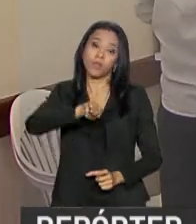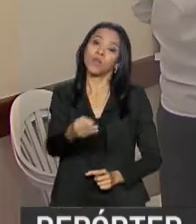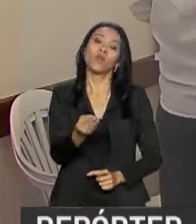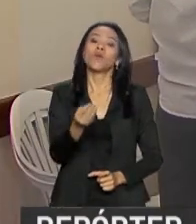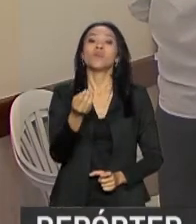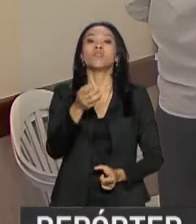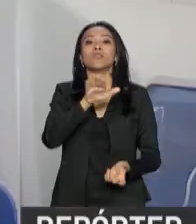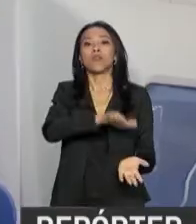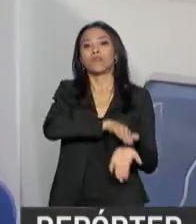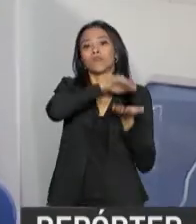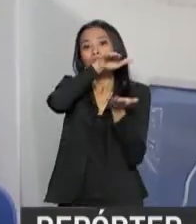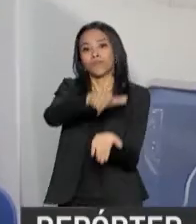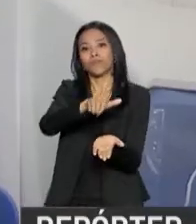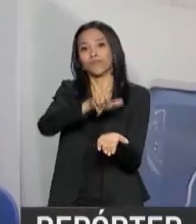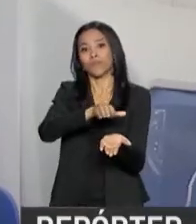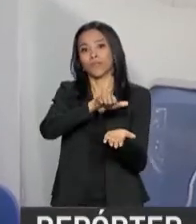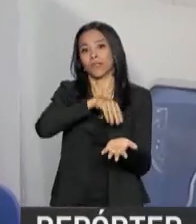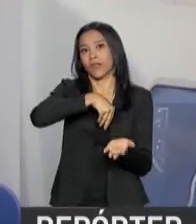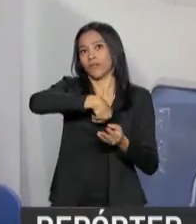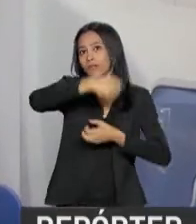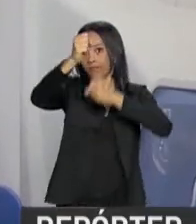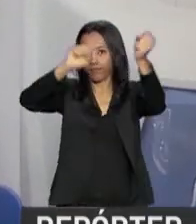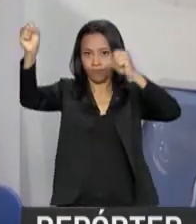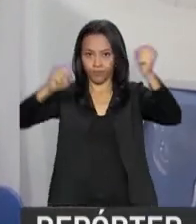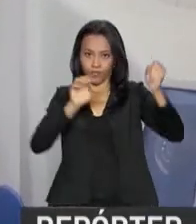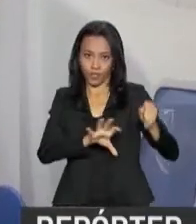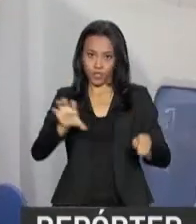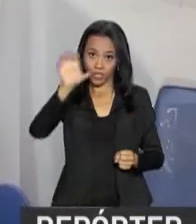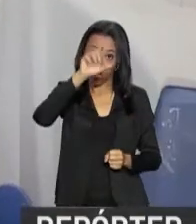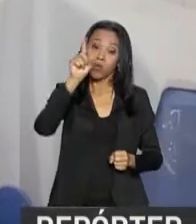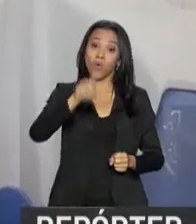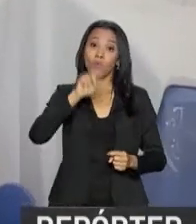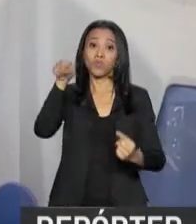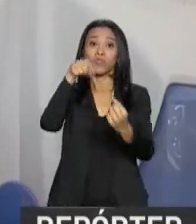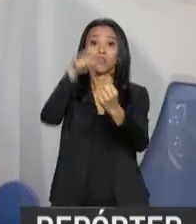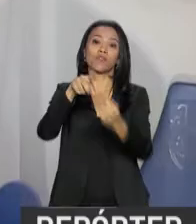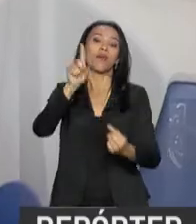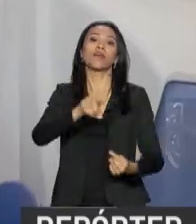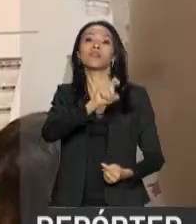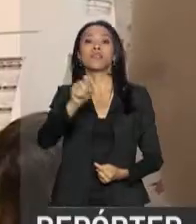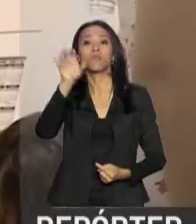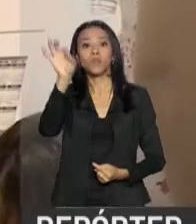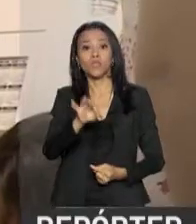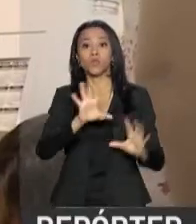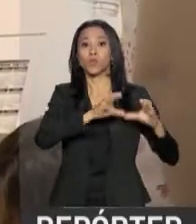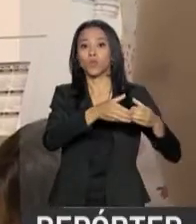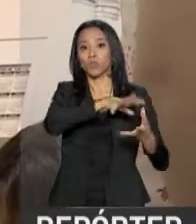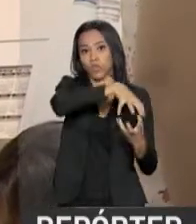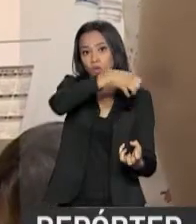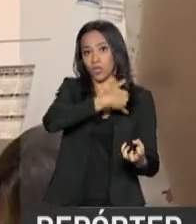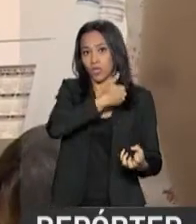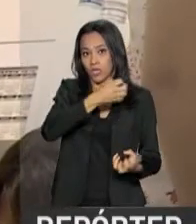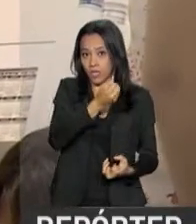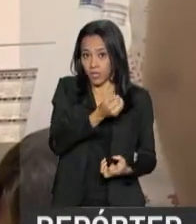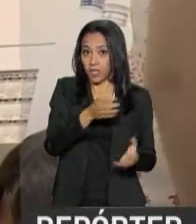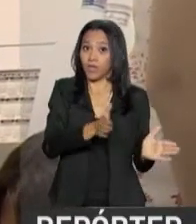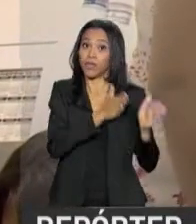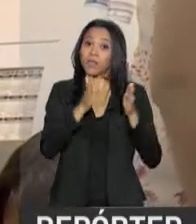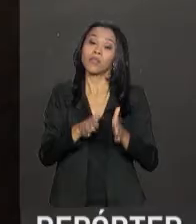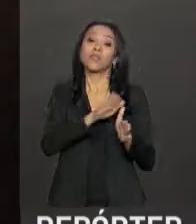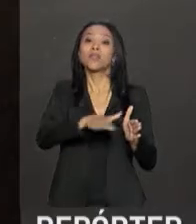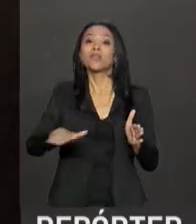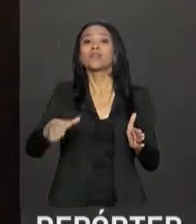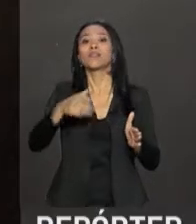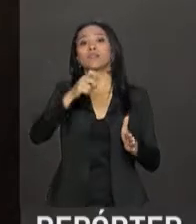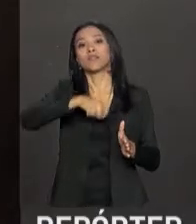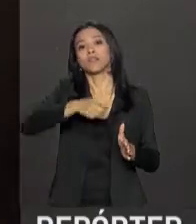os estados a meta é vacinar 100% do público-alvo que são os idosos a partir de 60 anos crianças de 6 meses